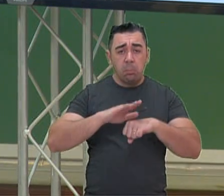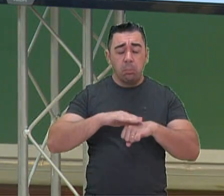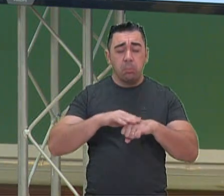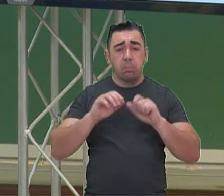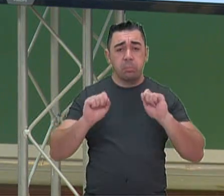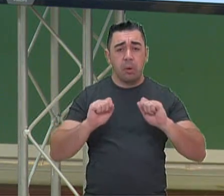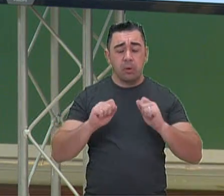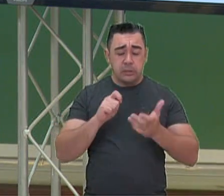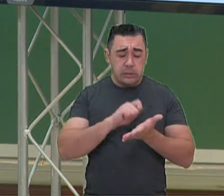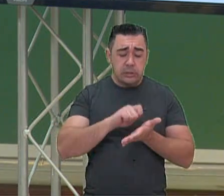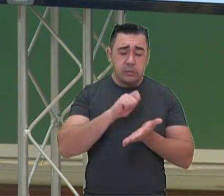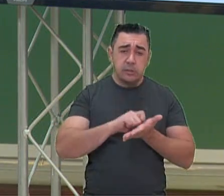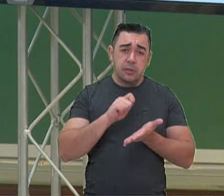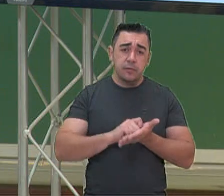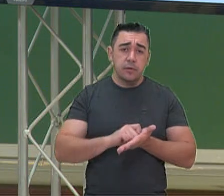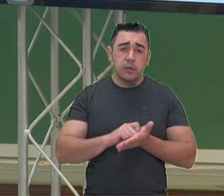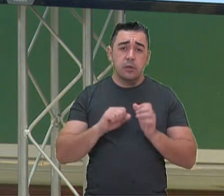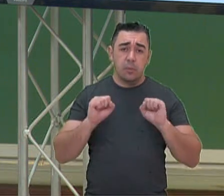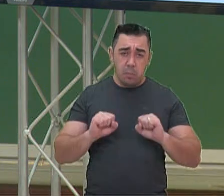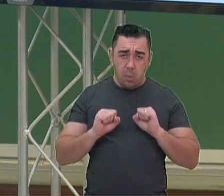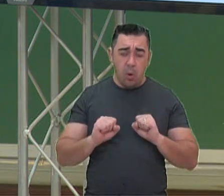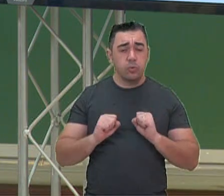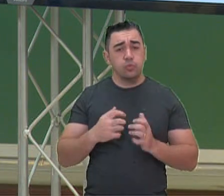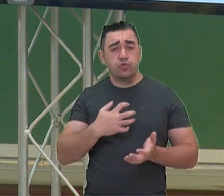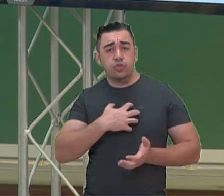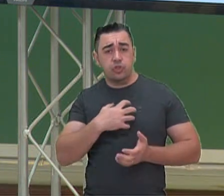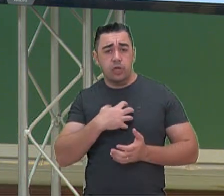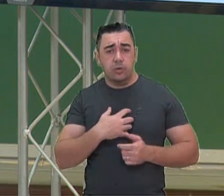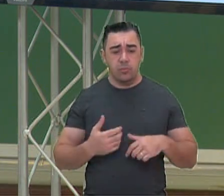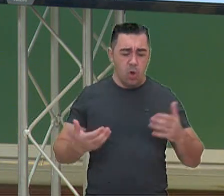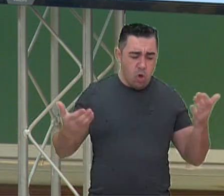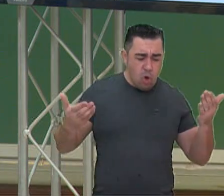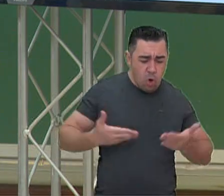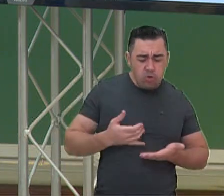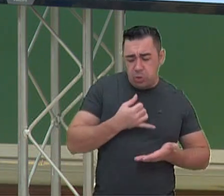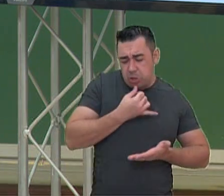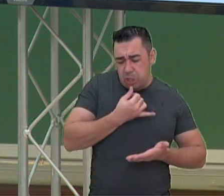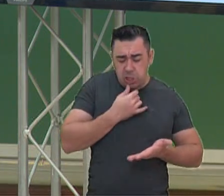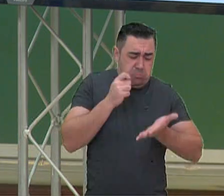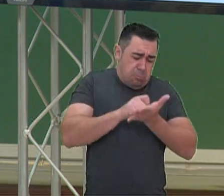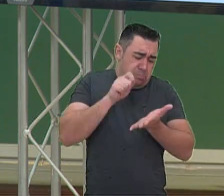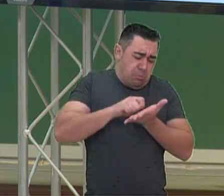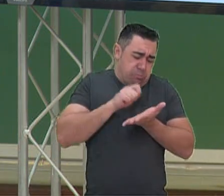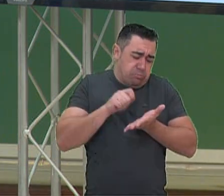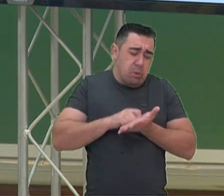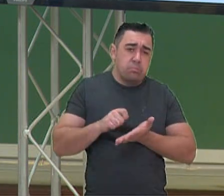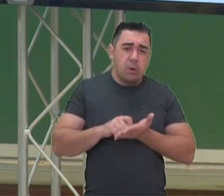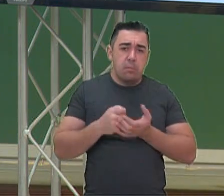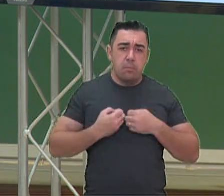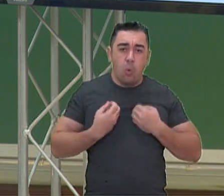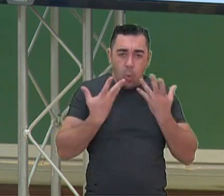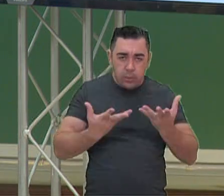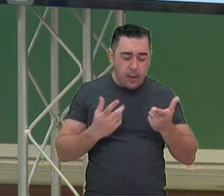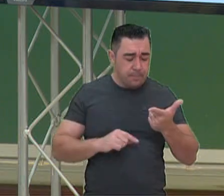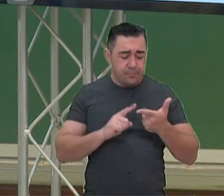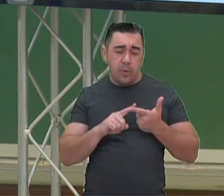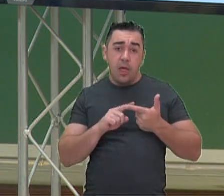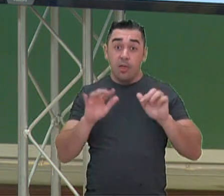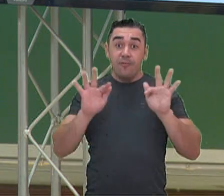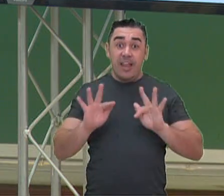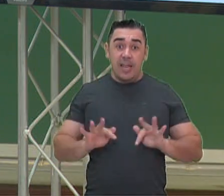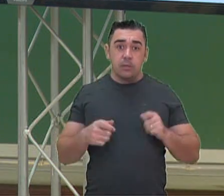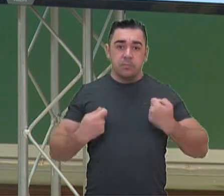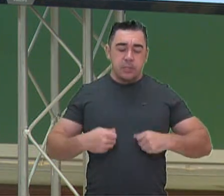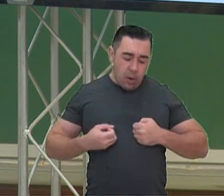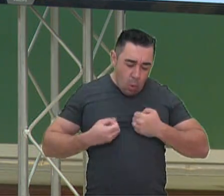um mote, né? Ah, hoje eu estou muito triste, eu preciso contar essa tristeza. Hoje eu estou muito feliz